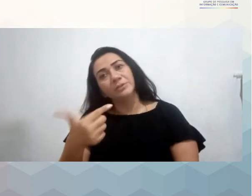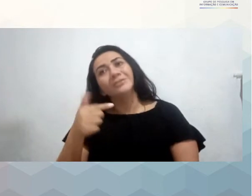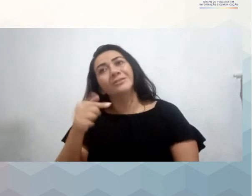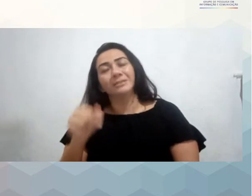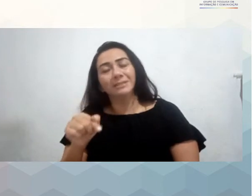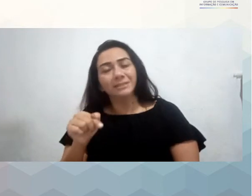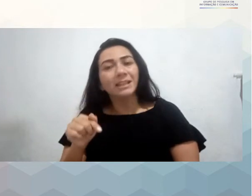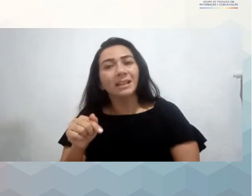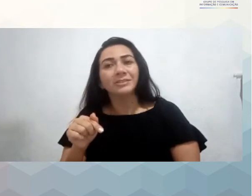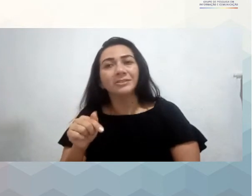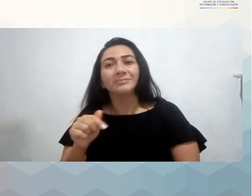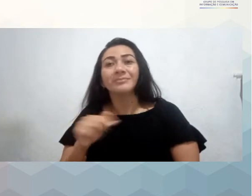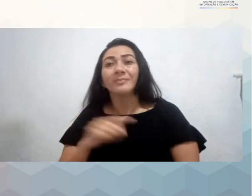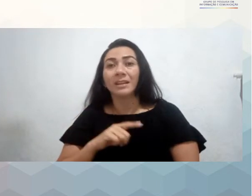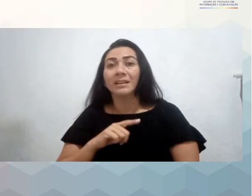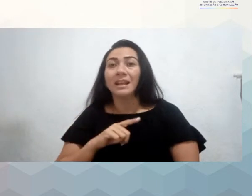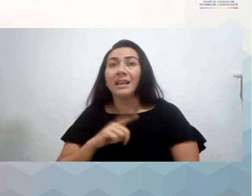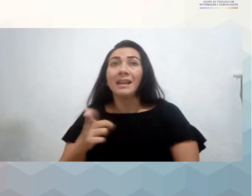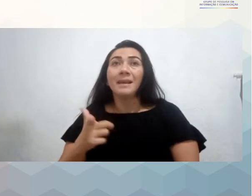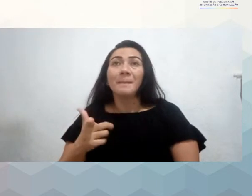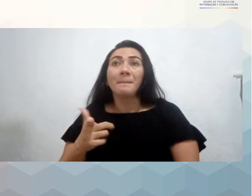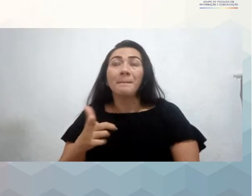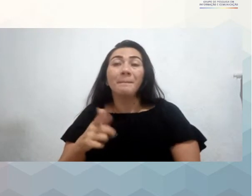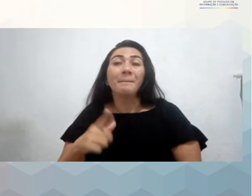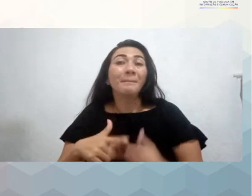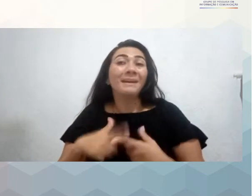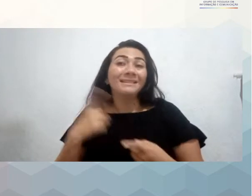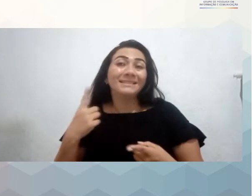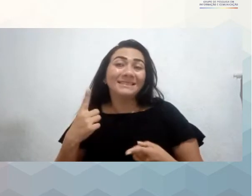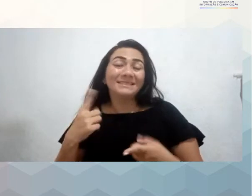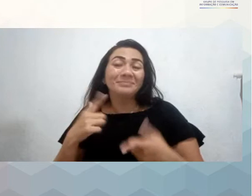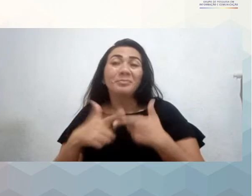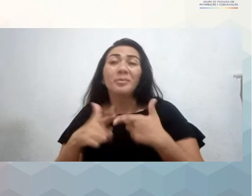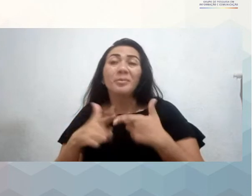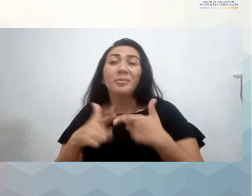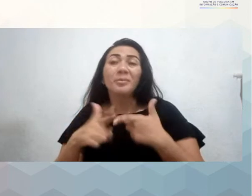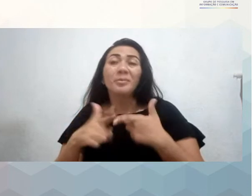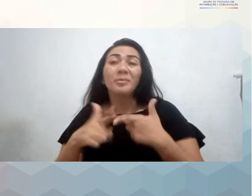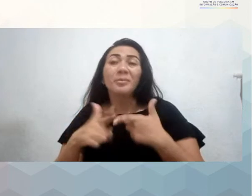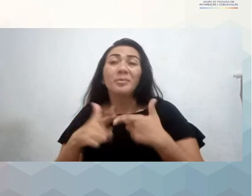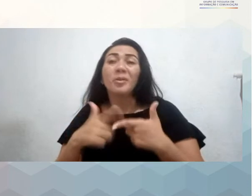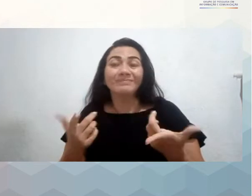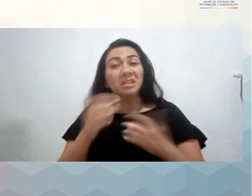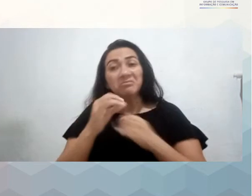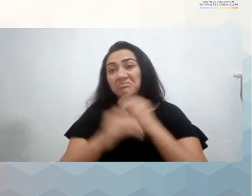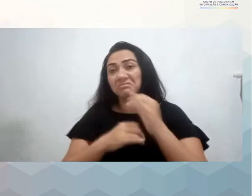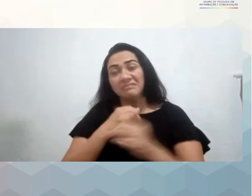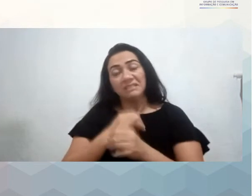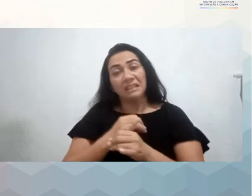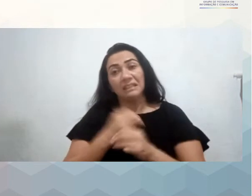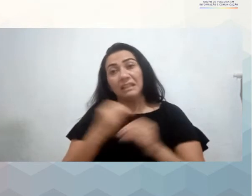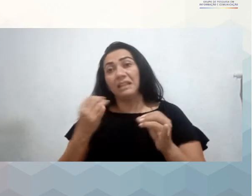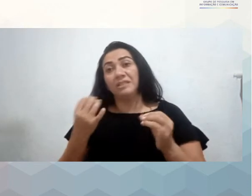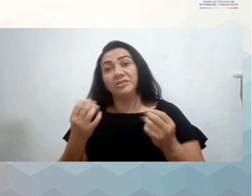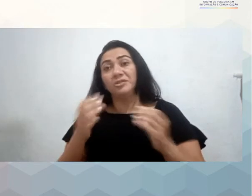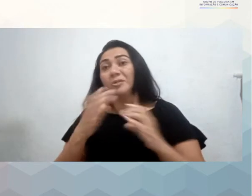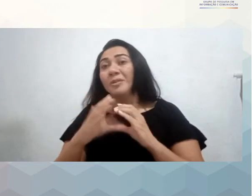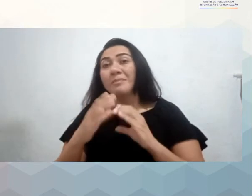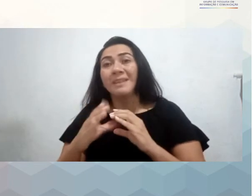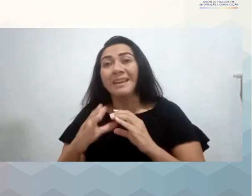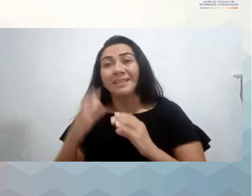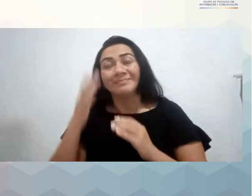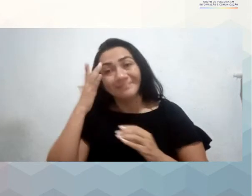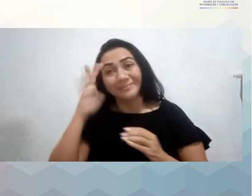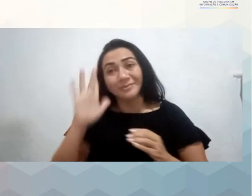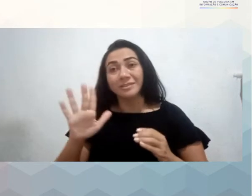desculpas pelo transtorno, os nossos colegas que participaram da Jabim, que eu olhei aqui, não é? Mas sou eu mesma que faço